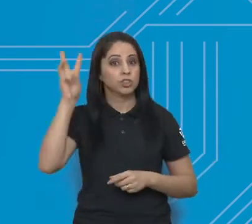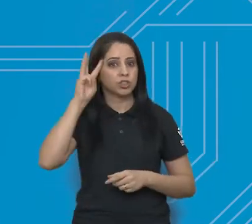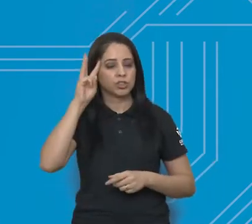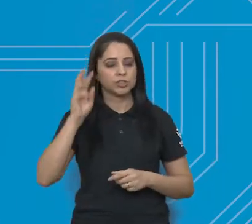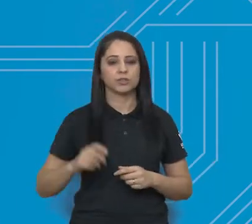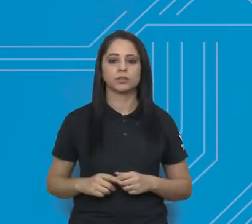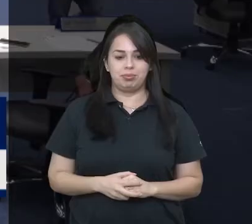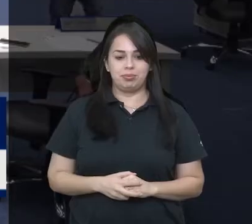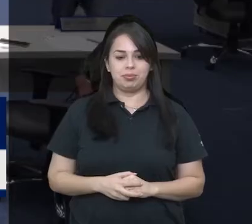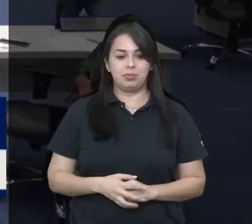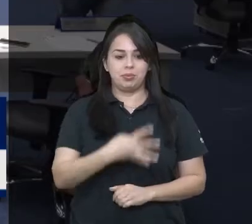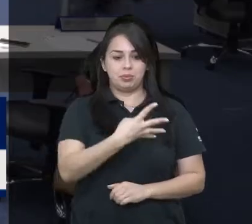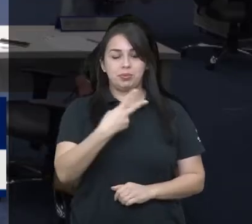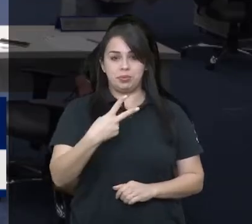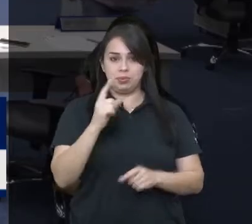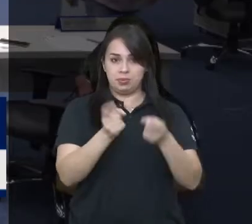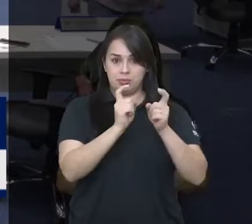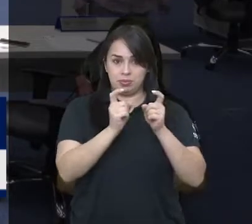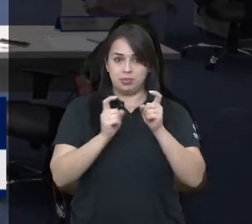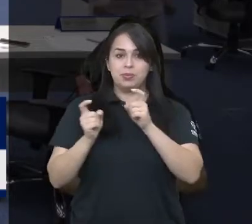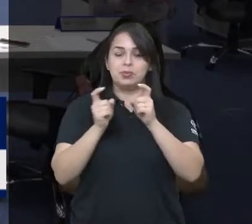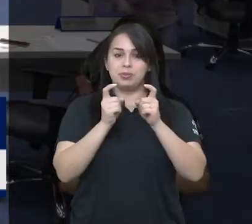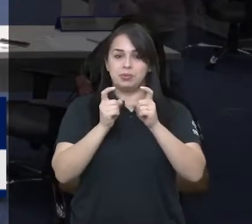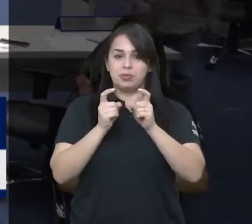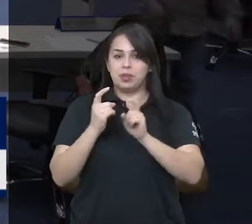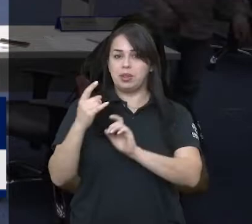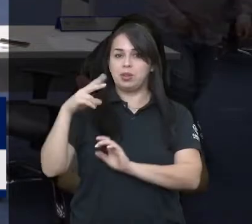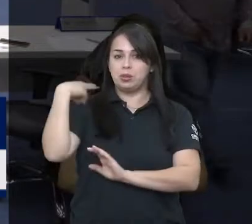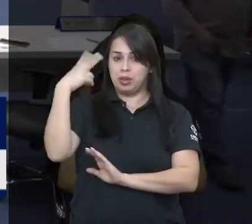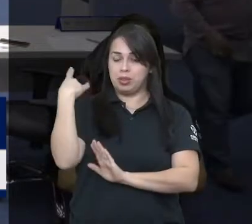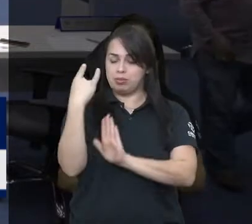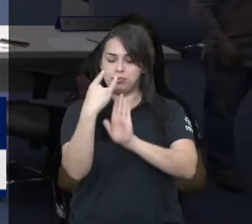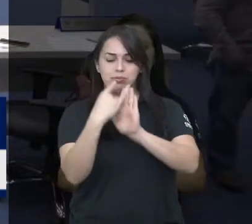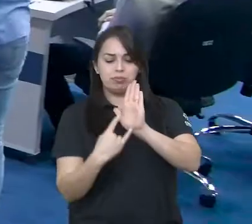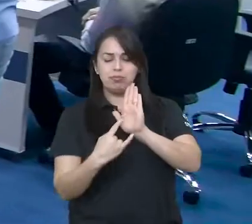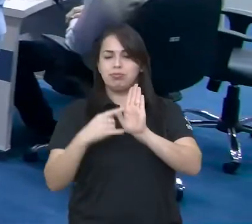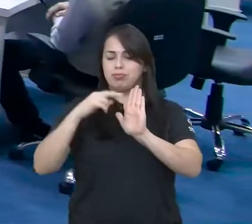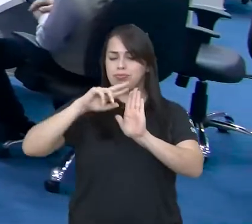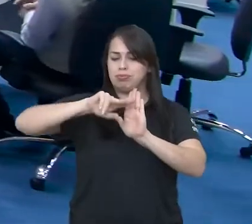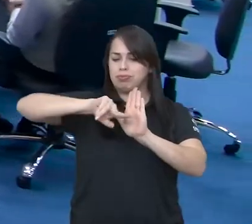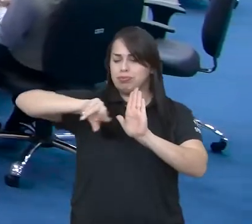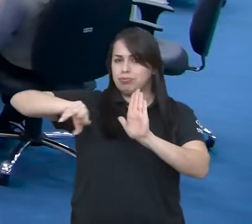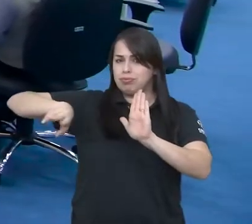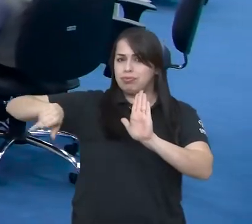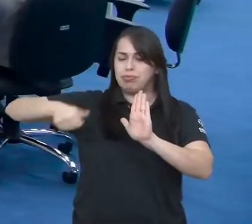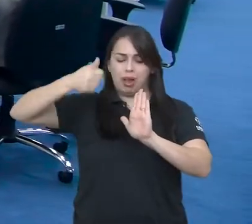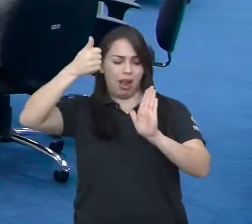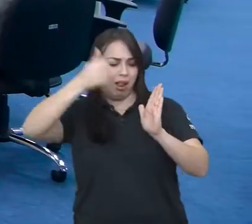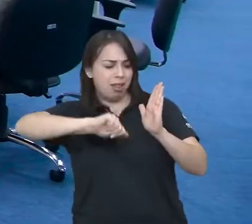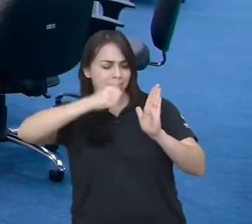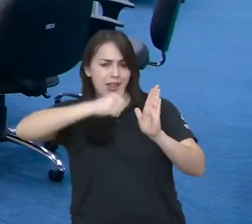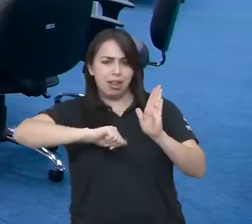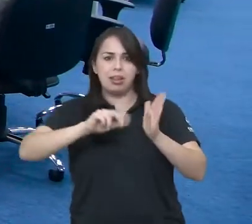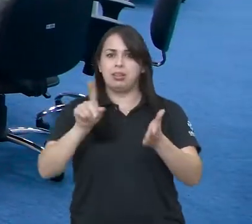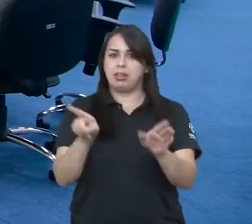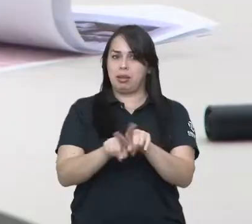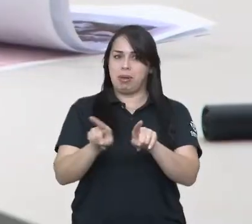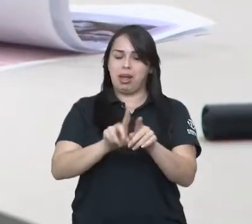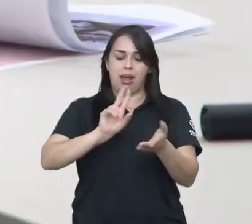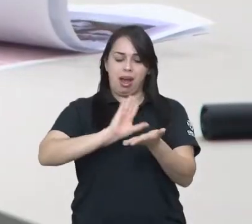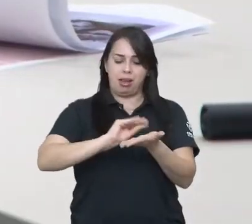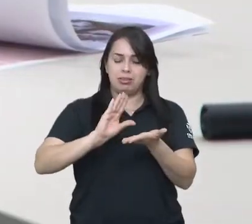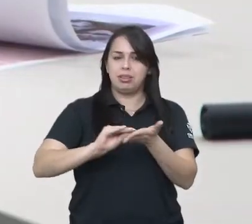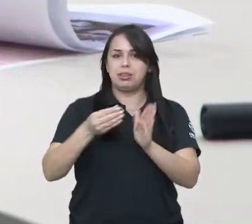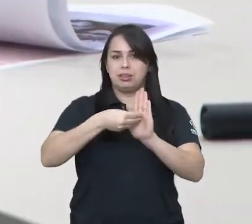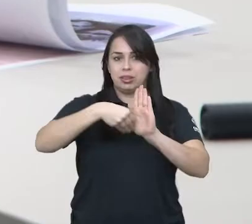na terça-feira. Durante a 42ª sessão ordinária, os vereadores apreciaram diversos documentos,